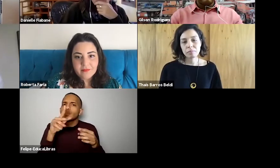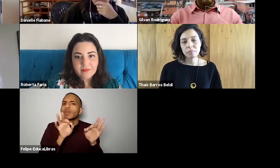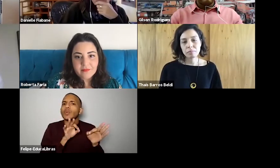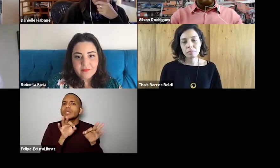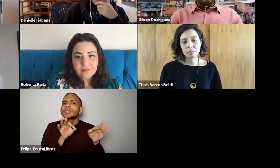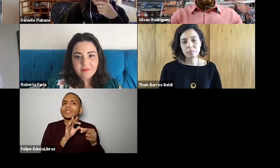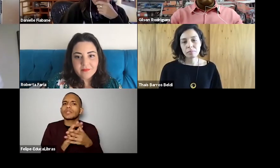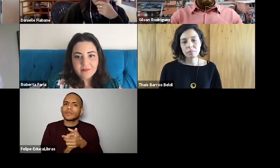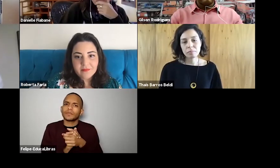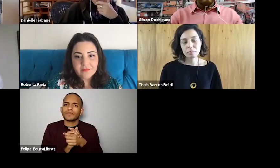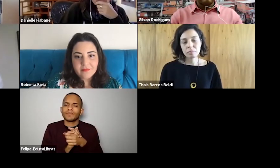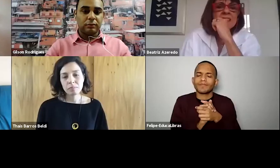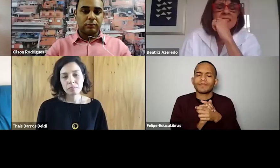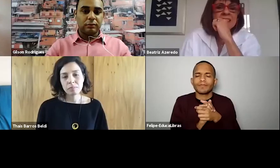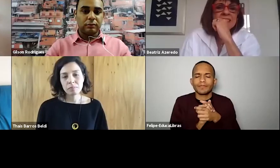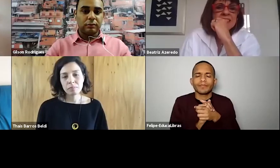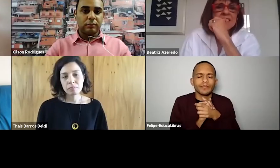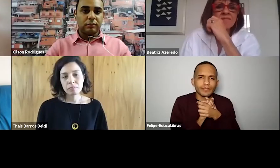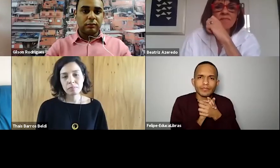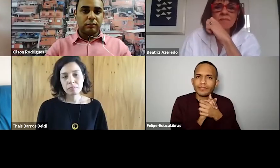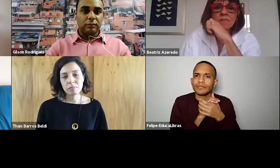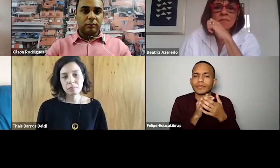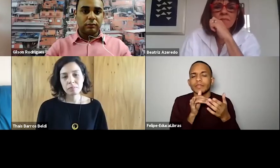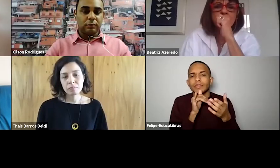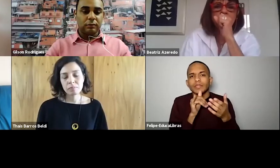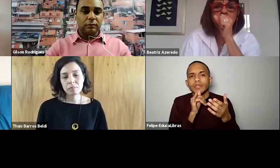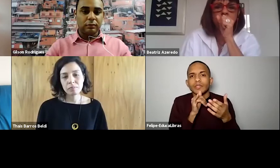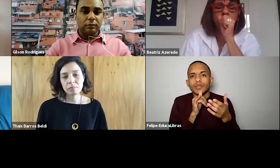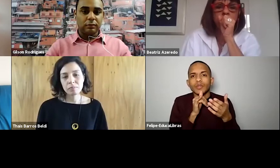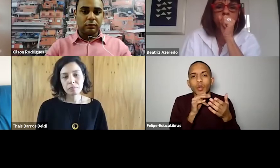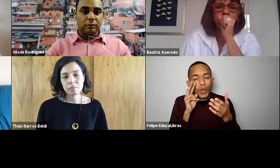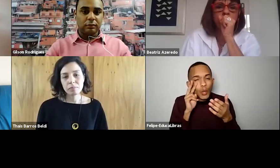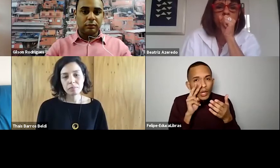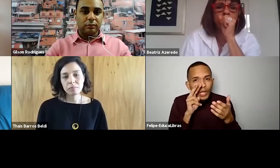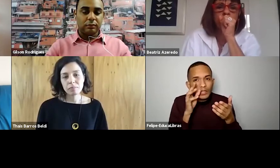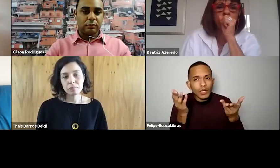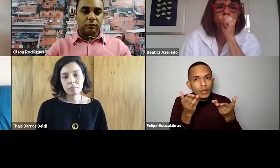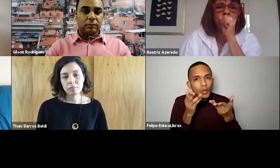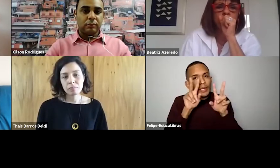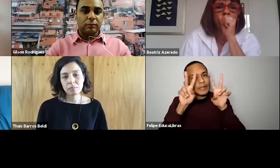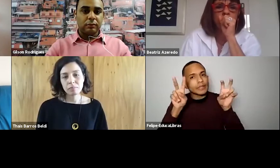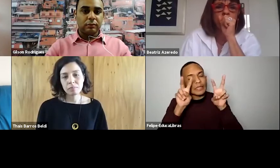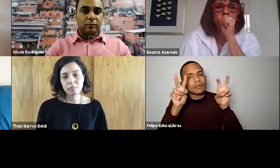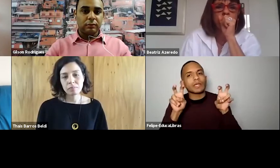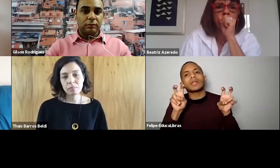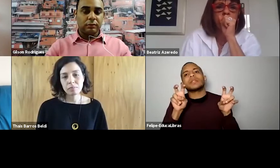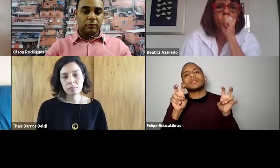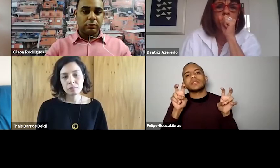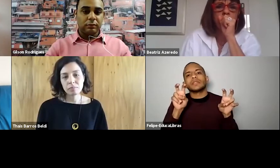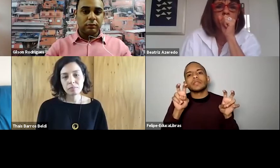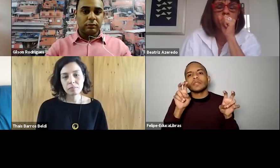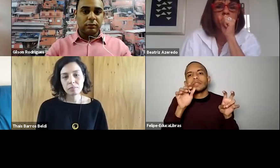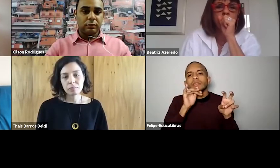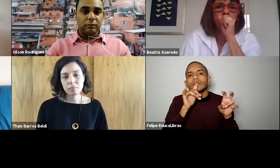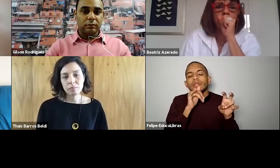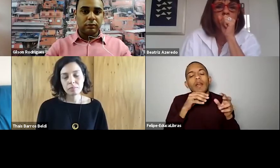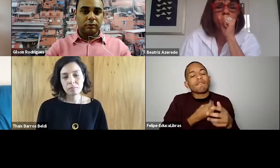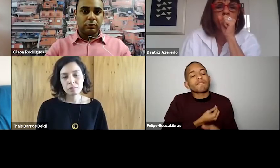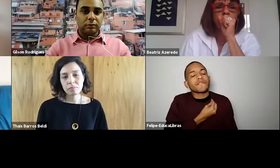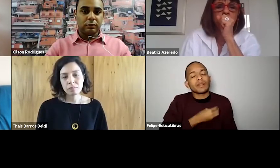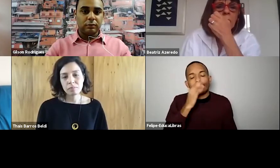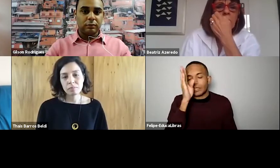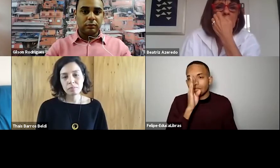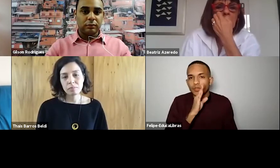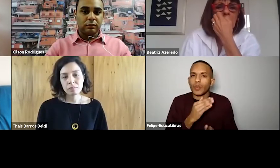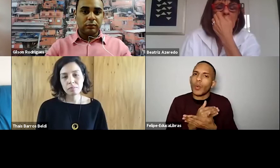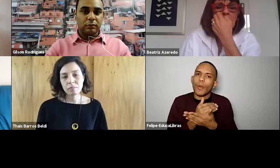E para o mundo, olhando para isso em relação ao universo brasileiro. Vamos começar